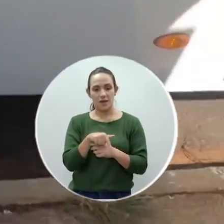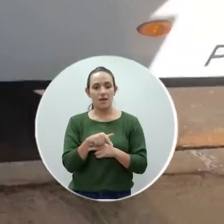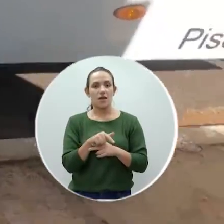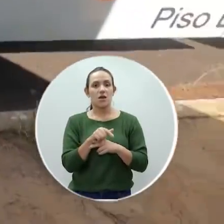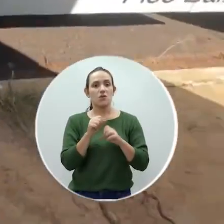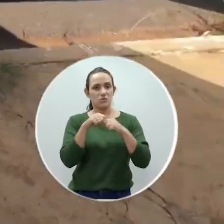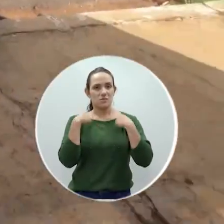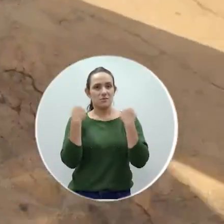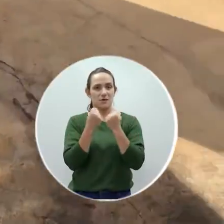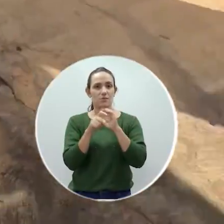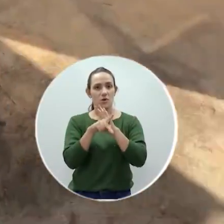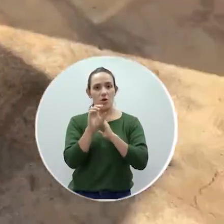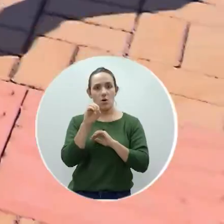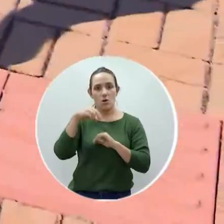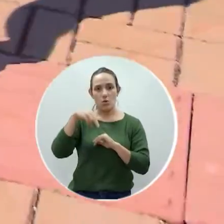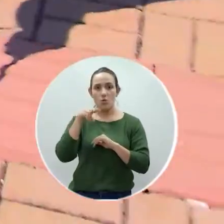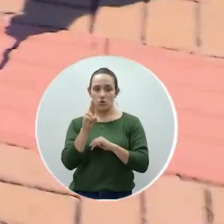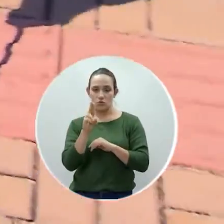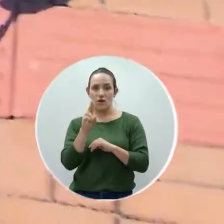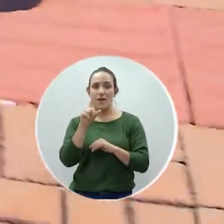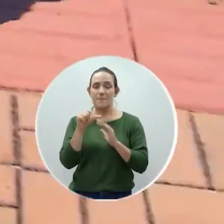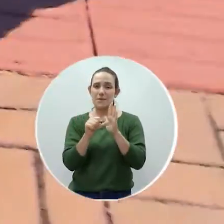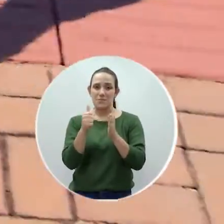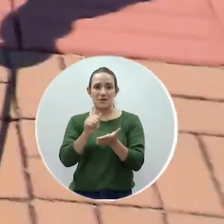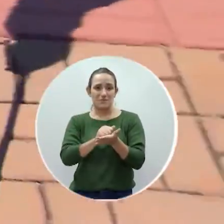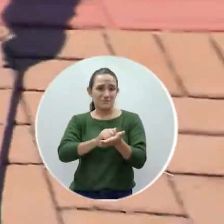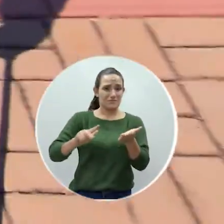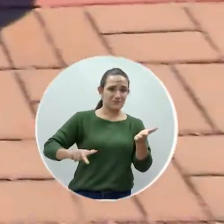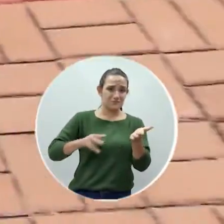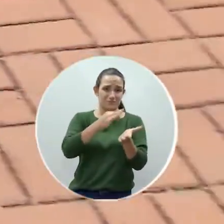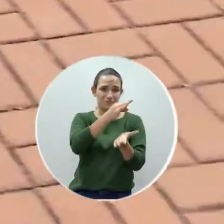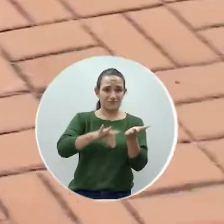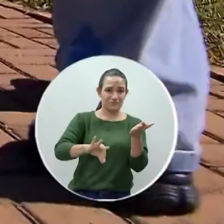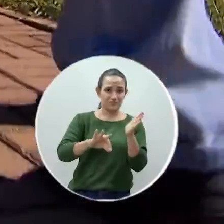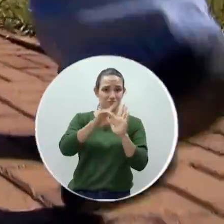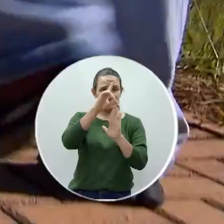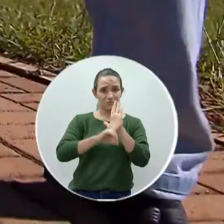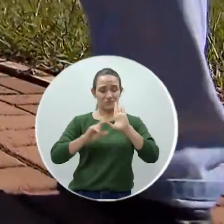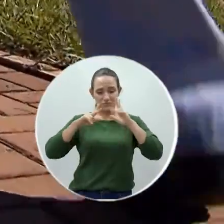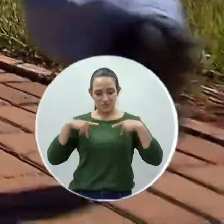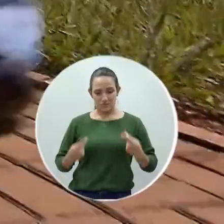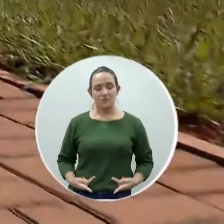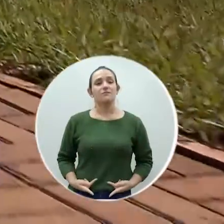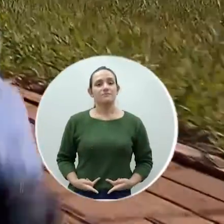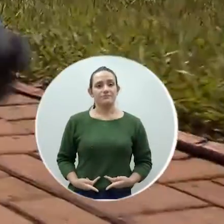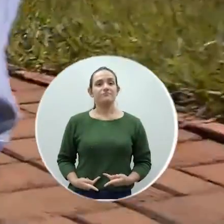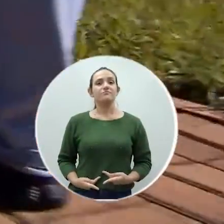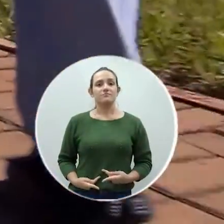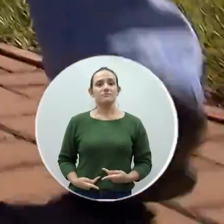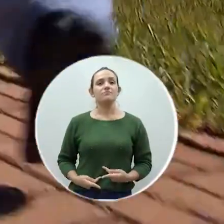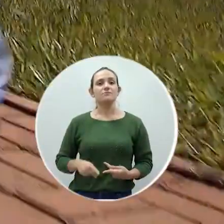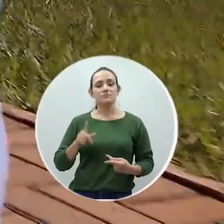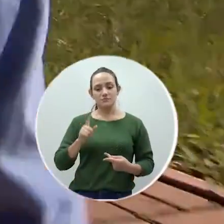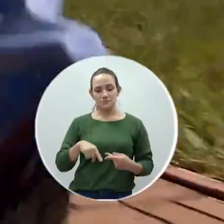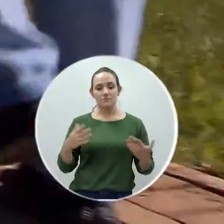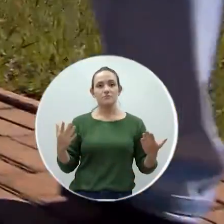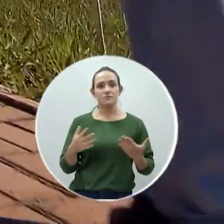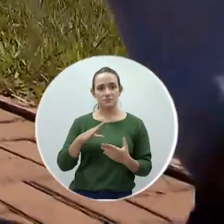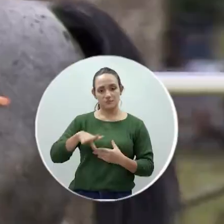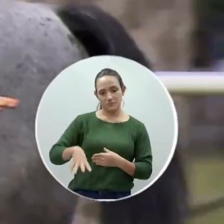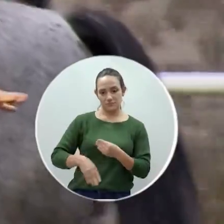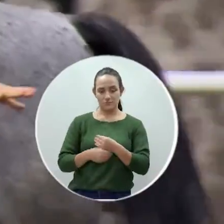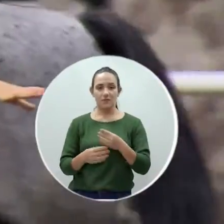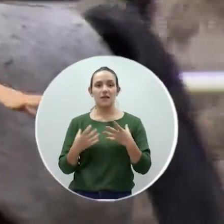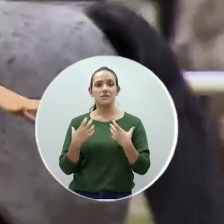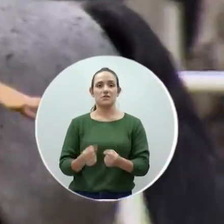com Deficiência da ONU, o primeiro tratado internacional de direitos humanos a ser incorporado pelo ordenamento jurídico